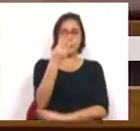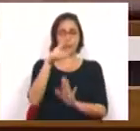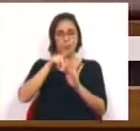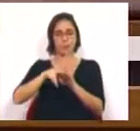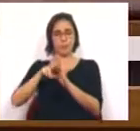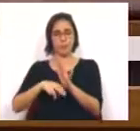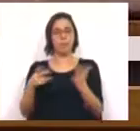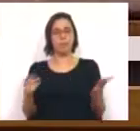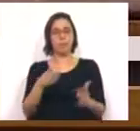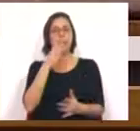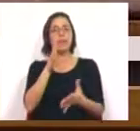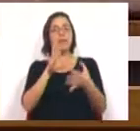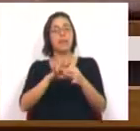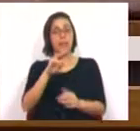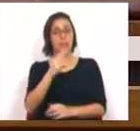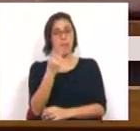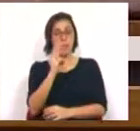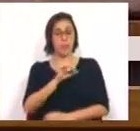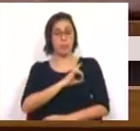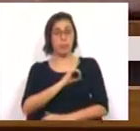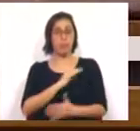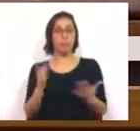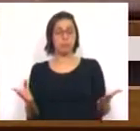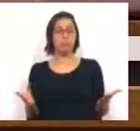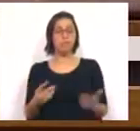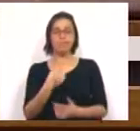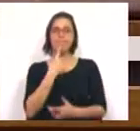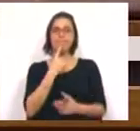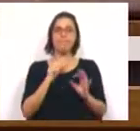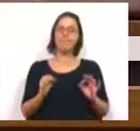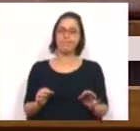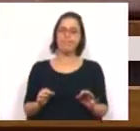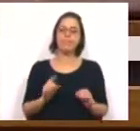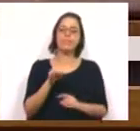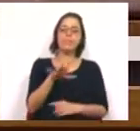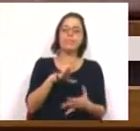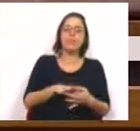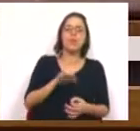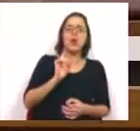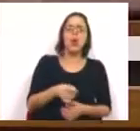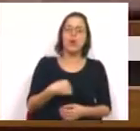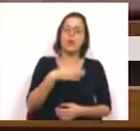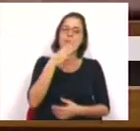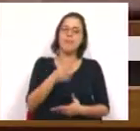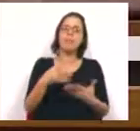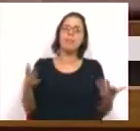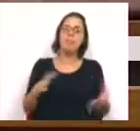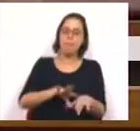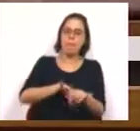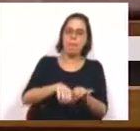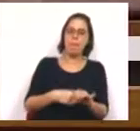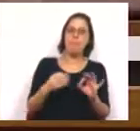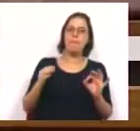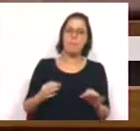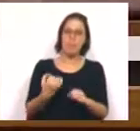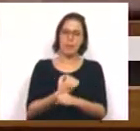relatórios da reguladora referentes aos três anos de privatização para percebermos em que ponto estamos quando falamos da